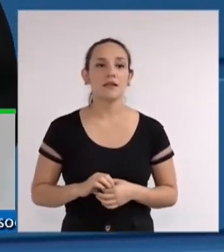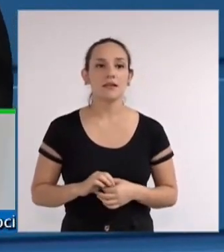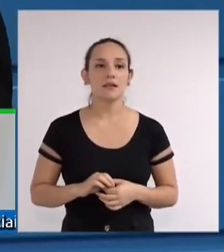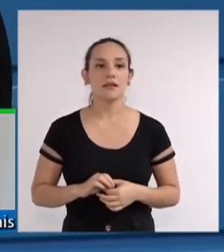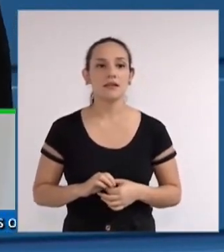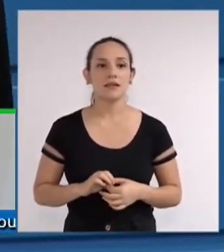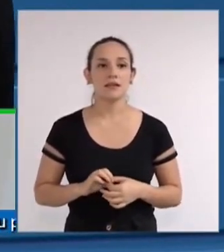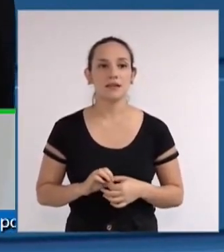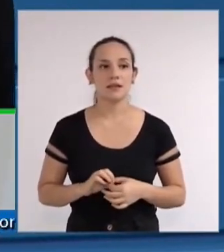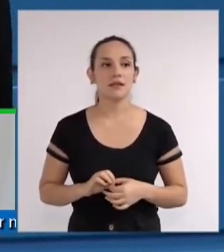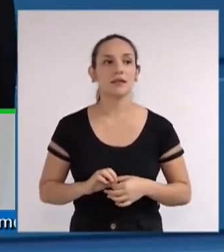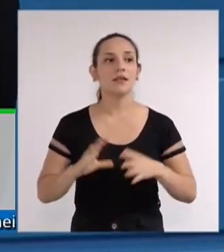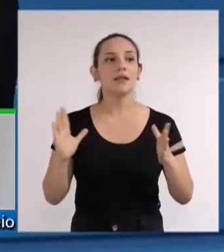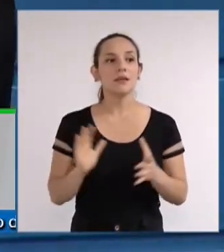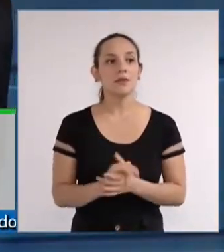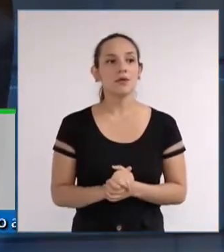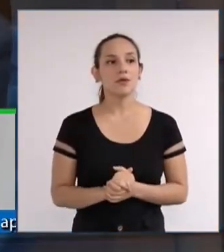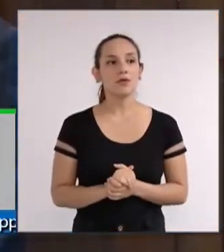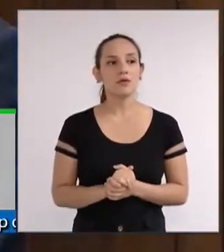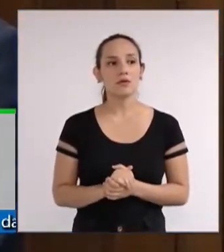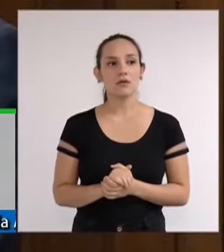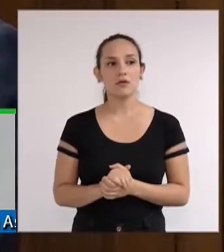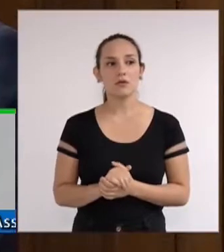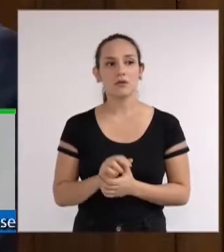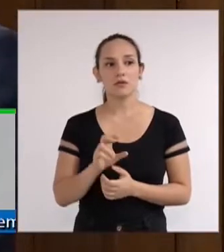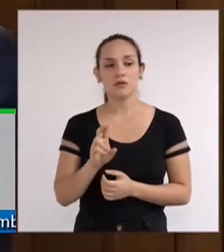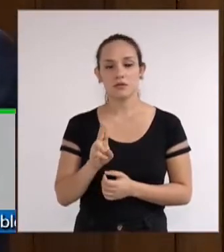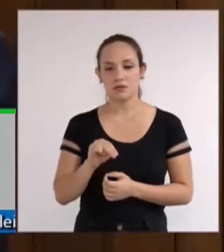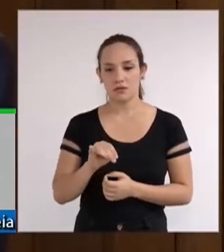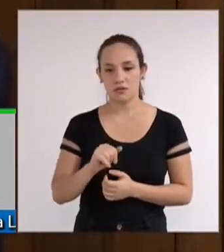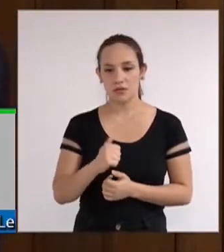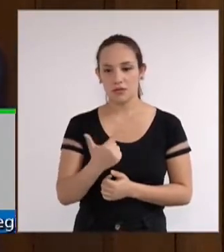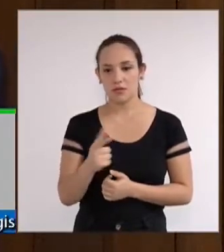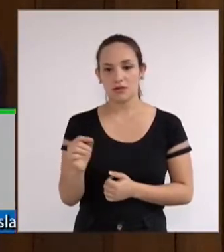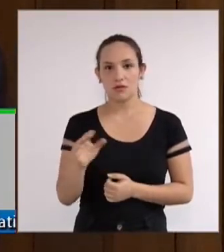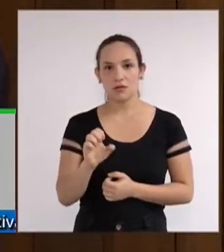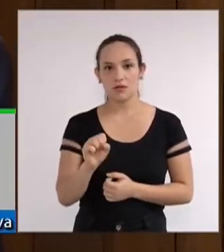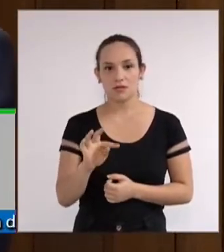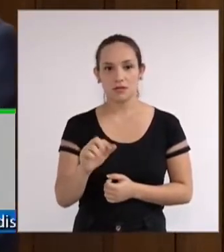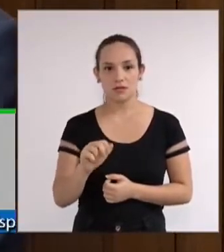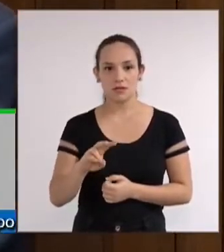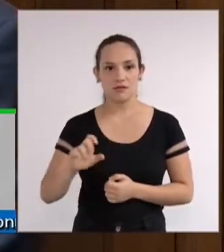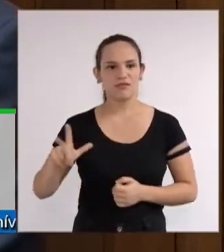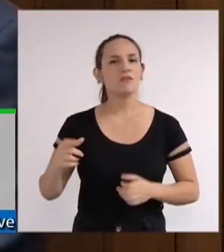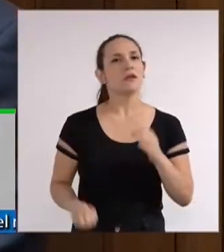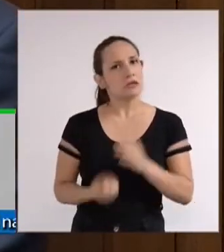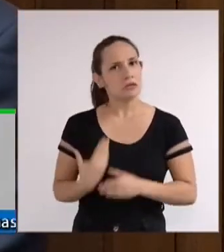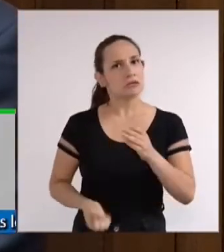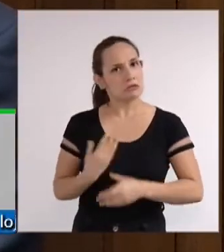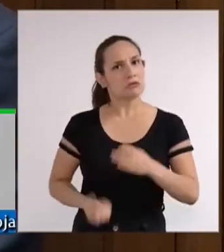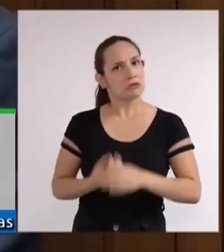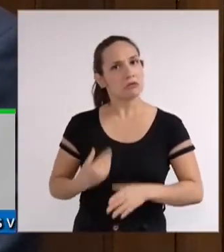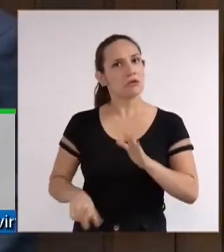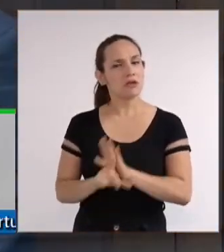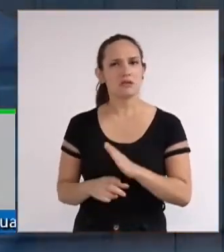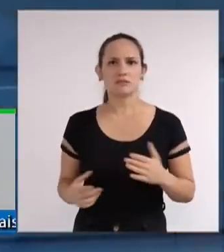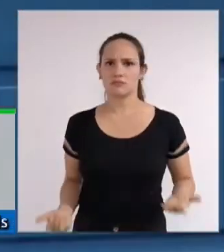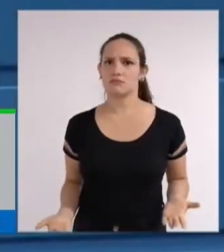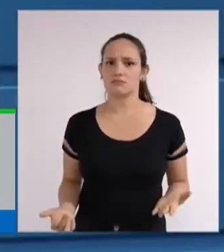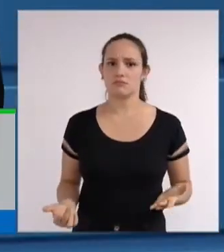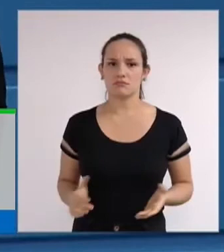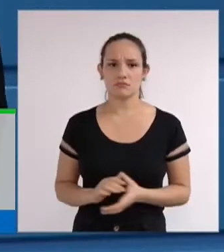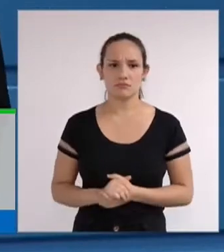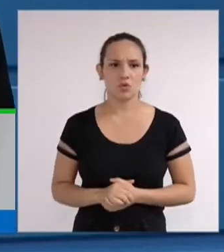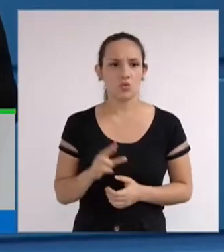foi contra, né? Inconstitucional, que eles foram lá e legislaram por conta, e de lá para cá, tudo que eles fizeram estão legislando